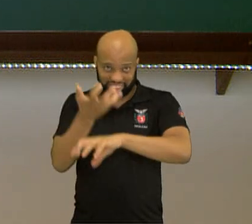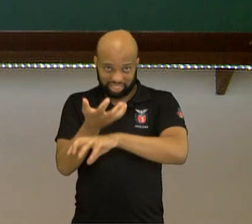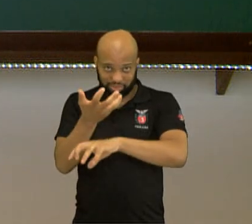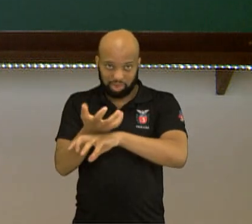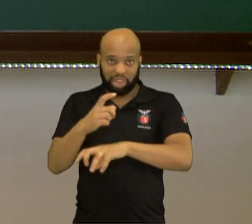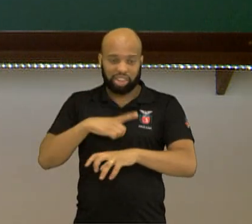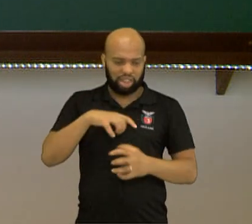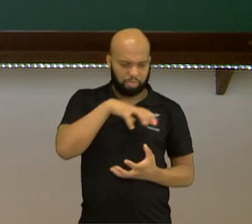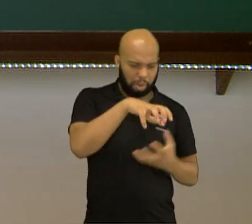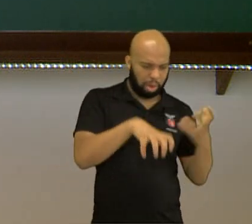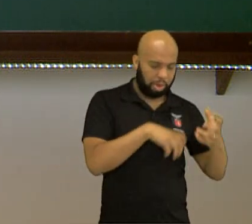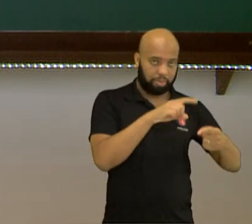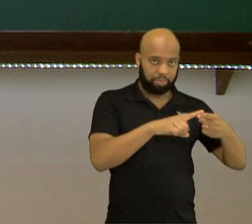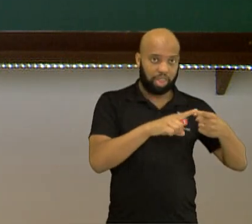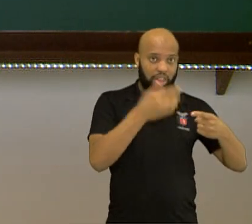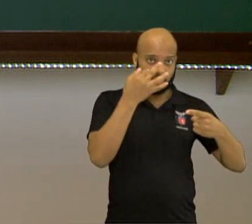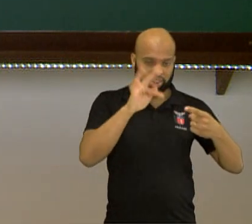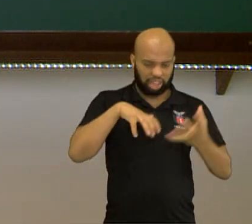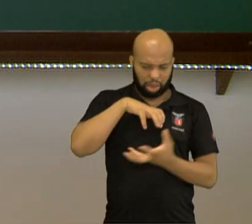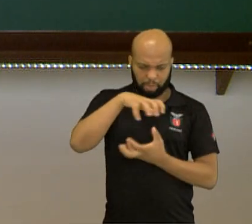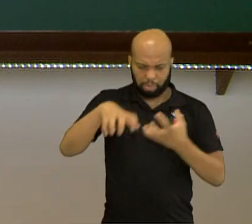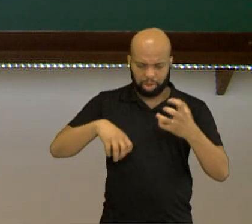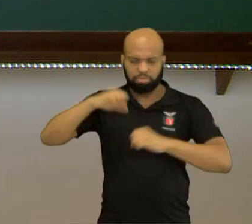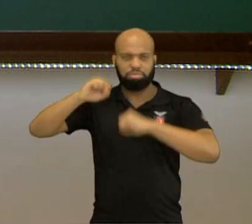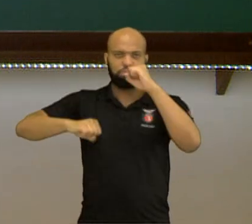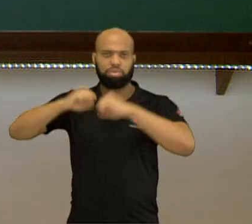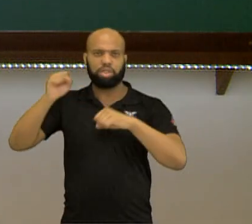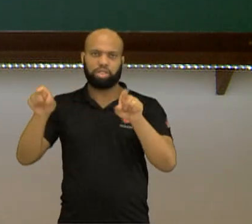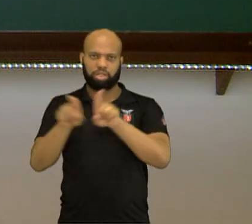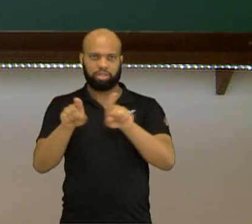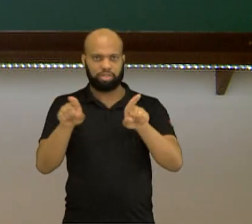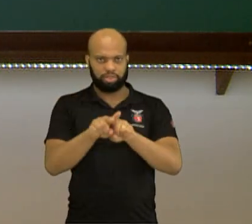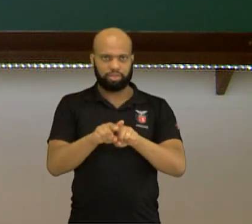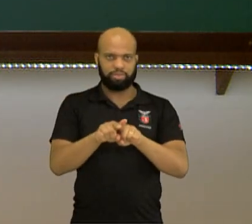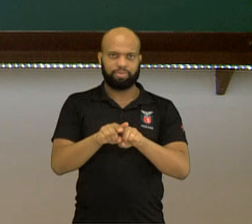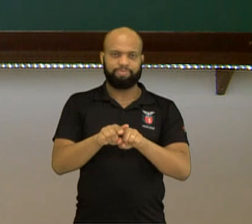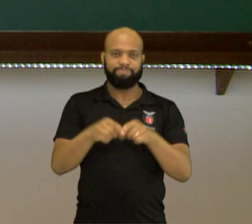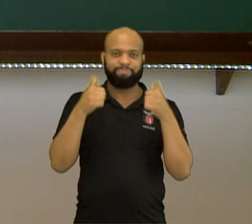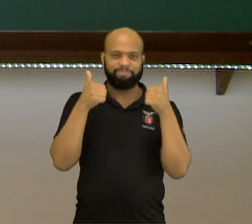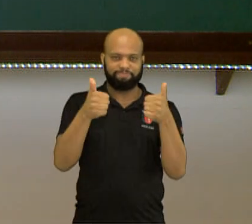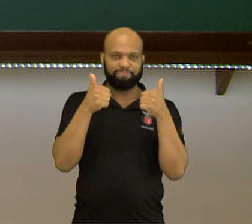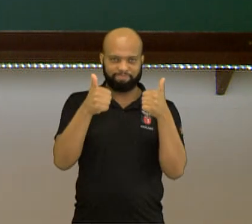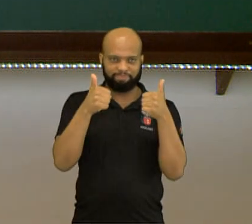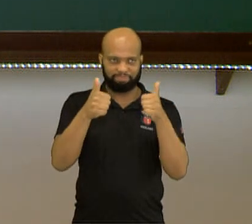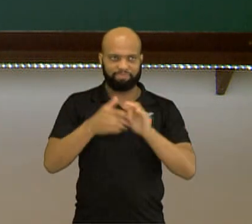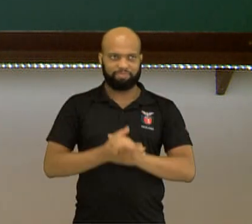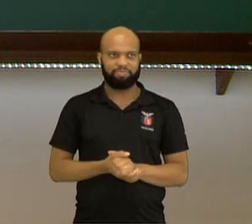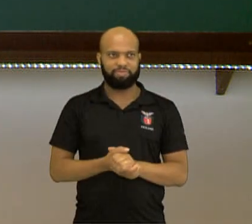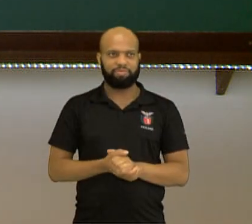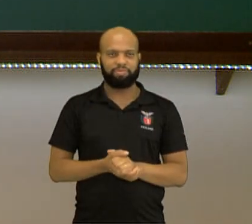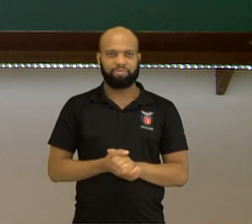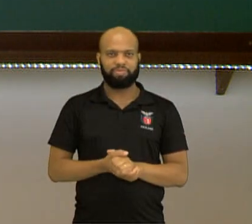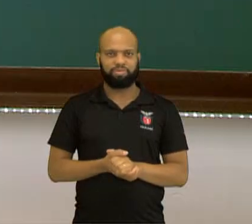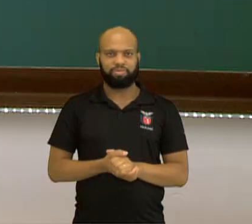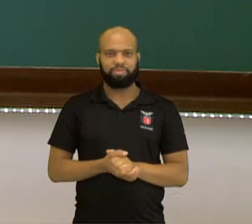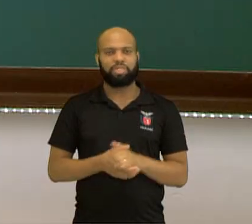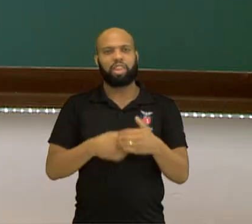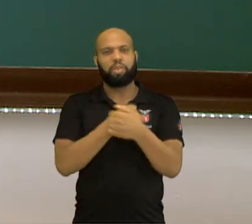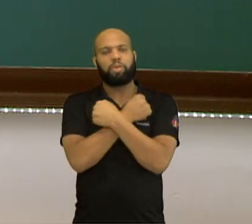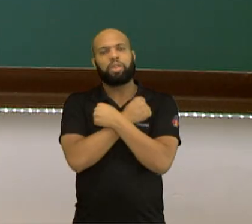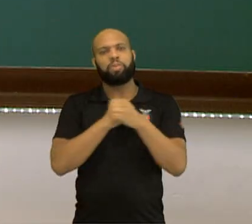grandes revoluções, francesa e industrial. Beleza? Um grande